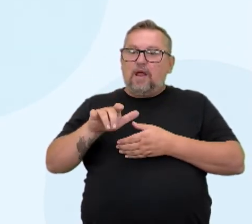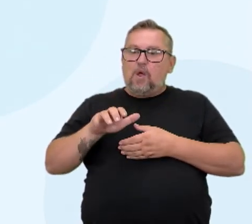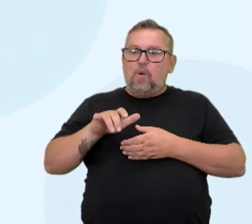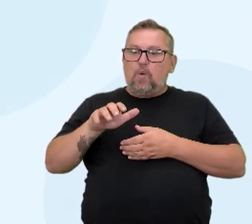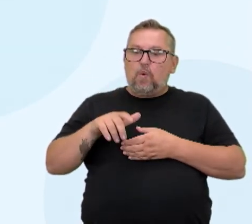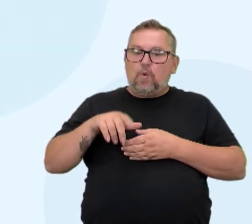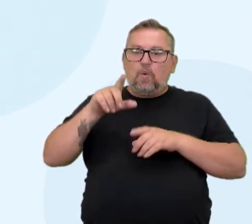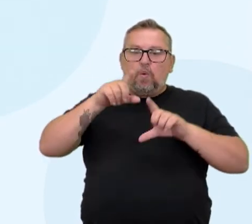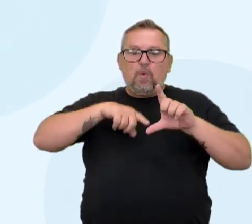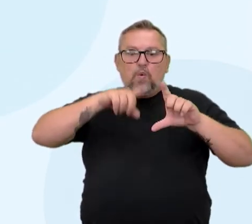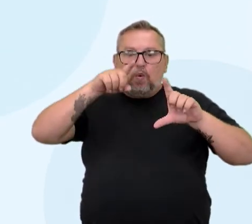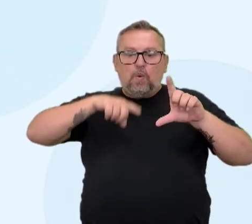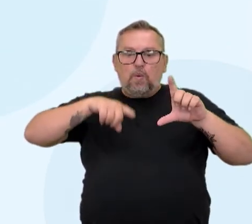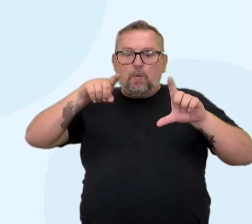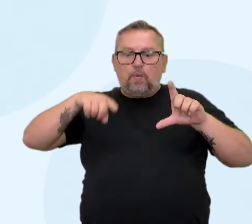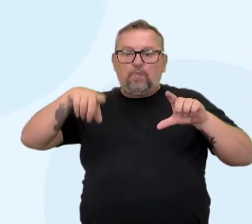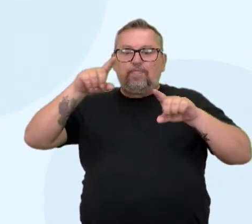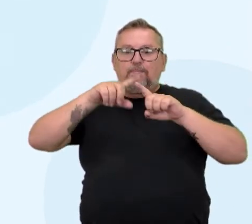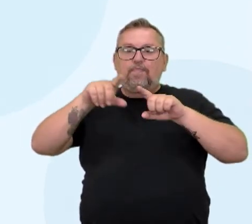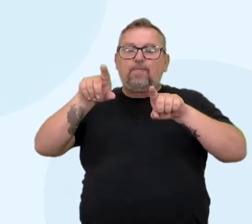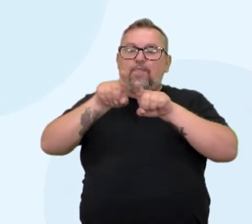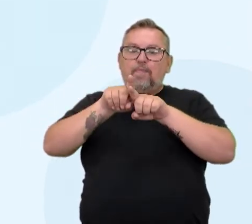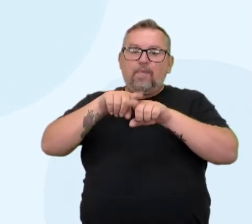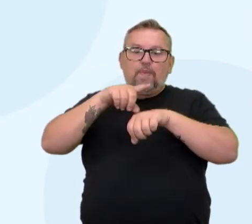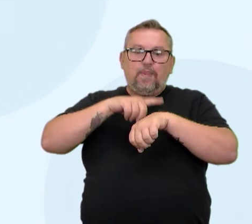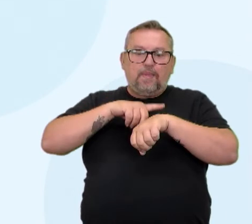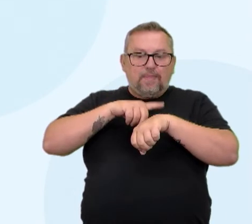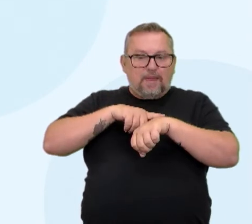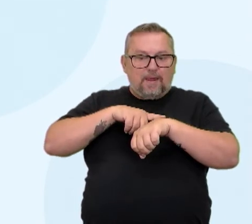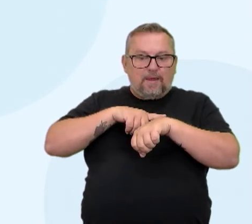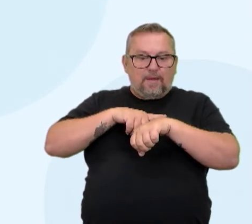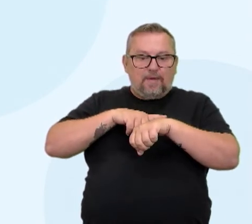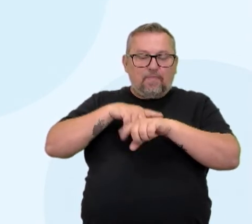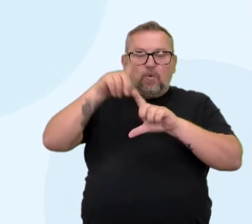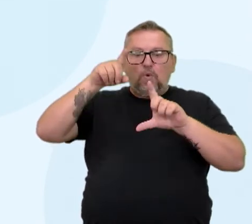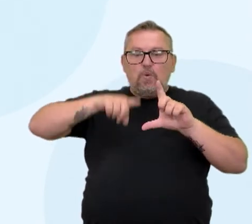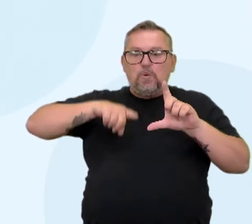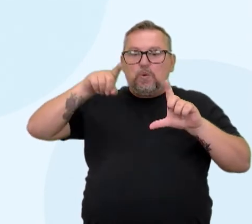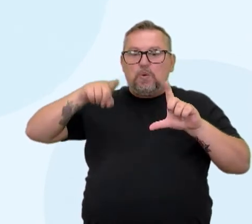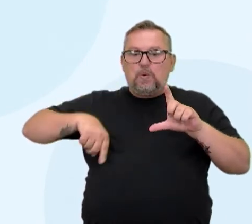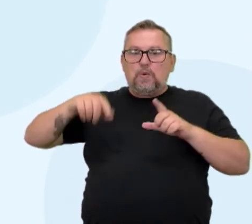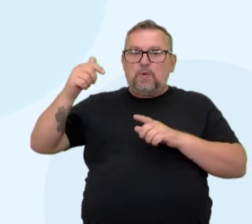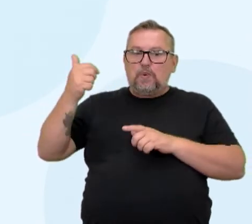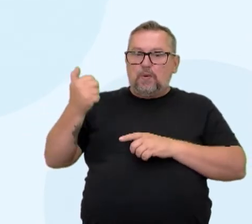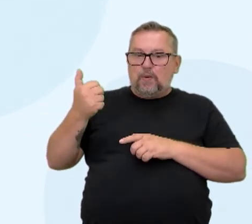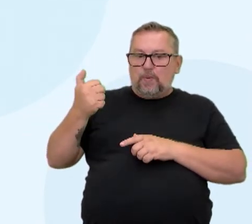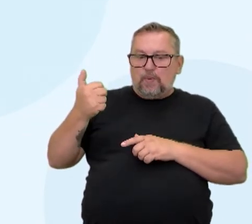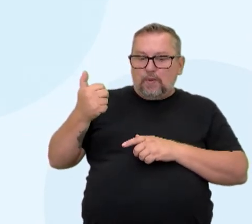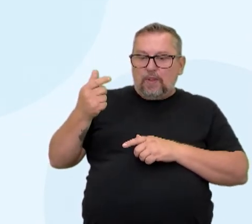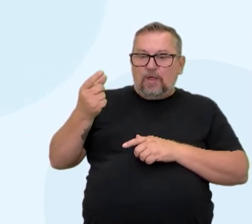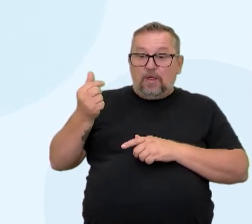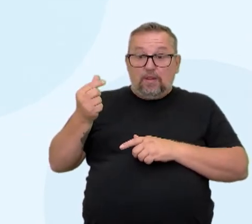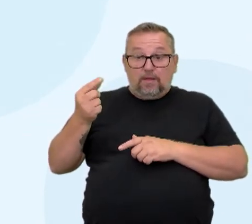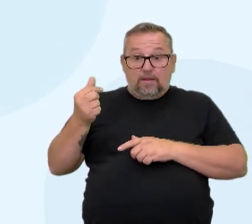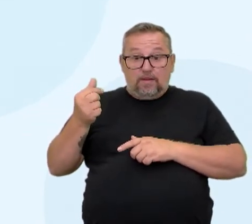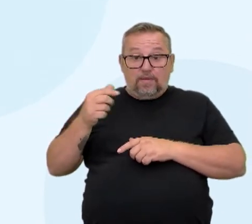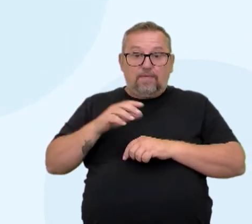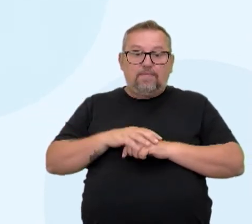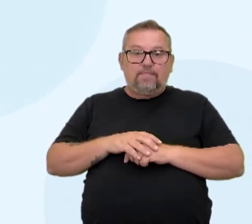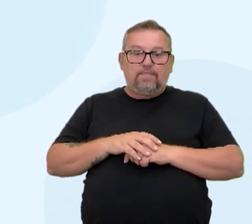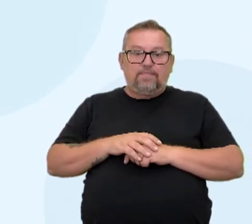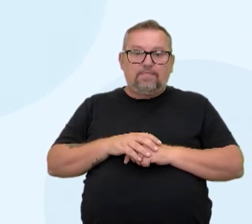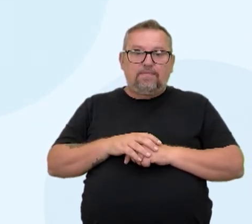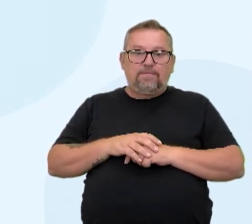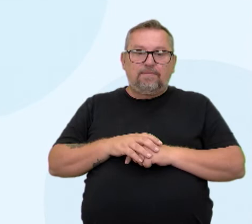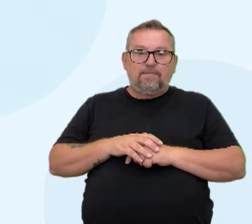com gráfico, o tempo aí com dinheiro, uma caneta aí com umas moedas, um gráfico, né,